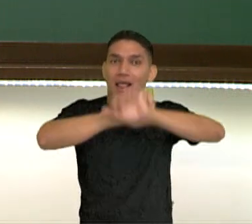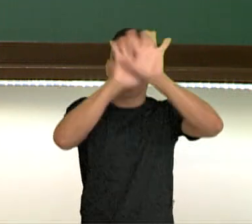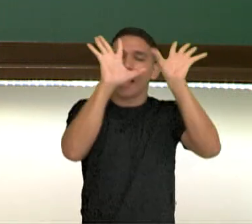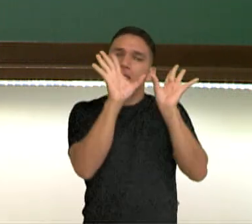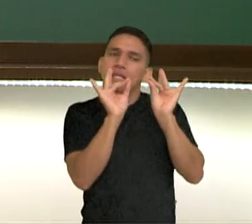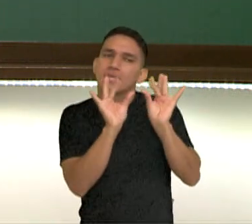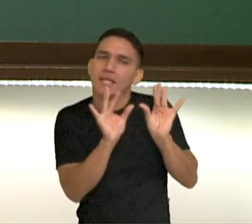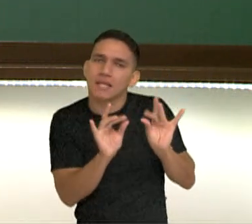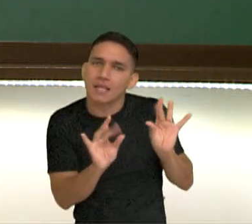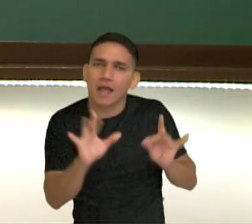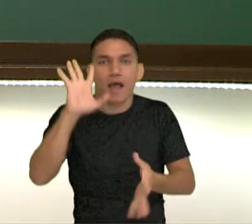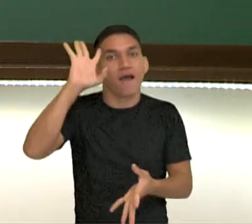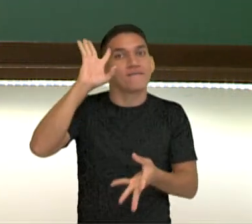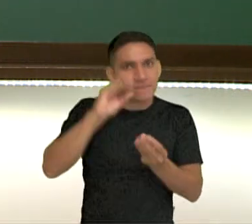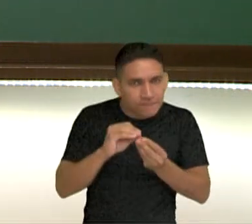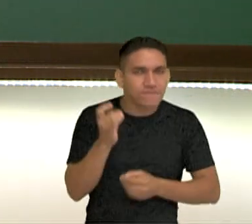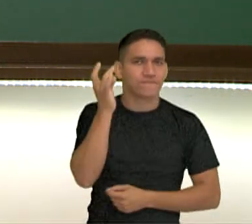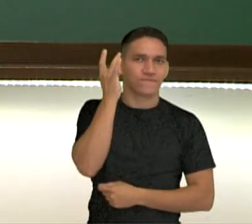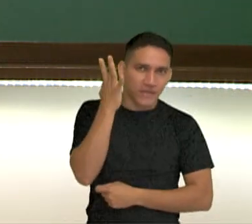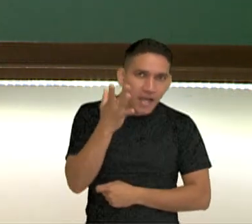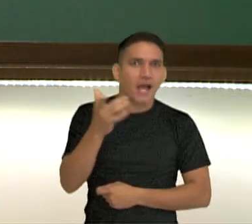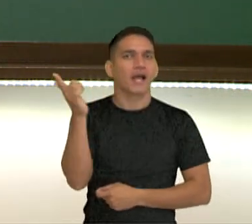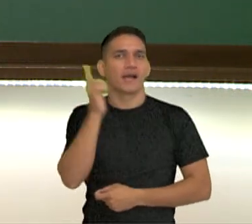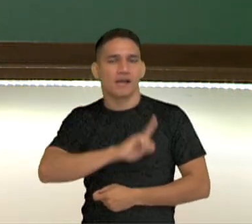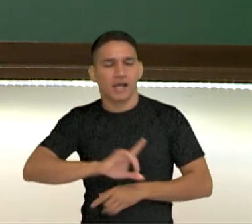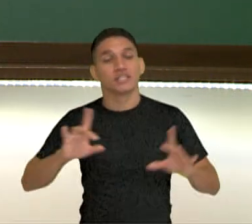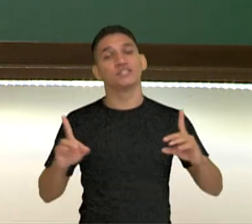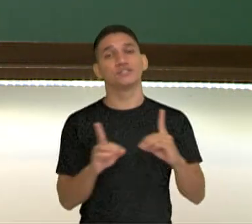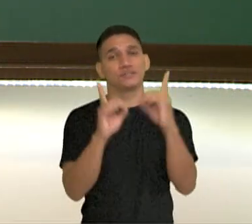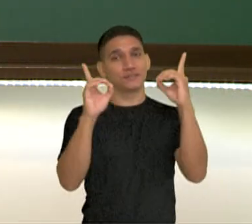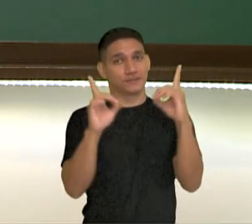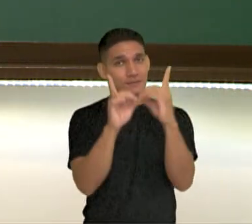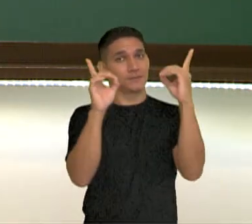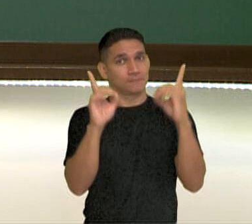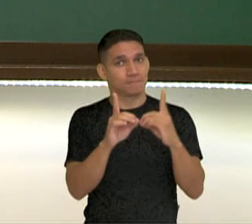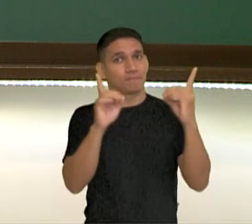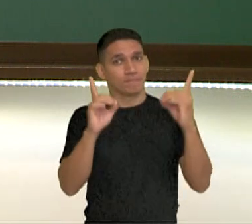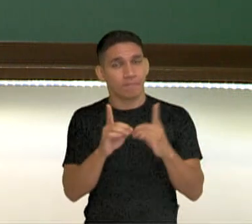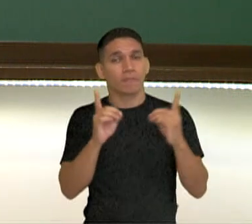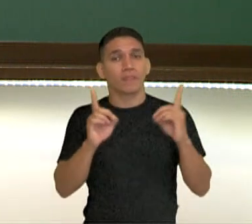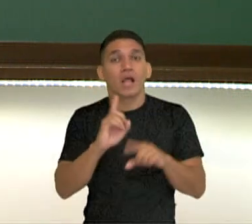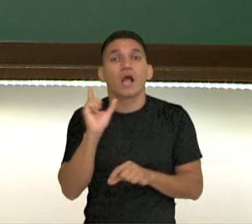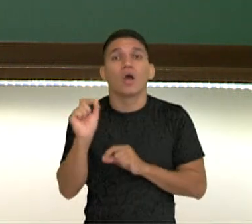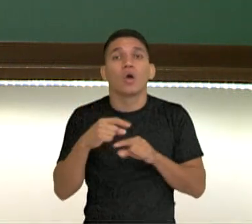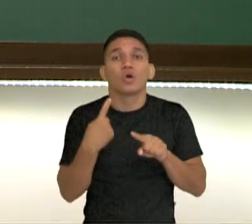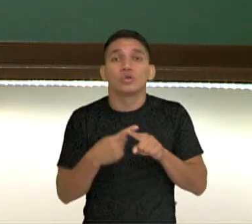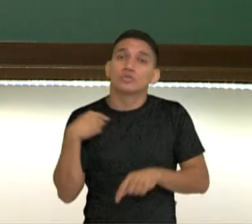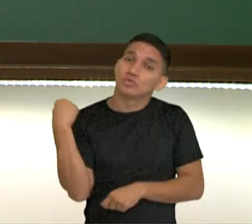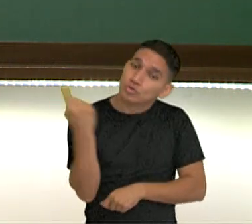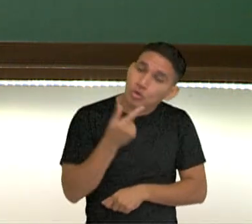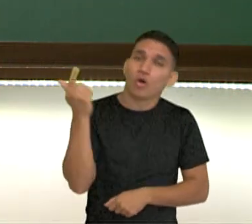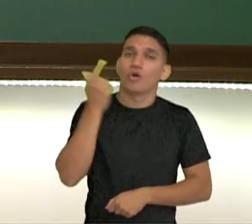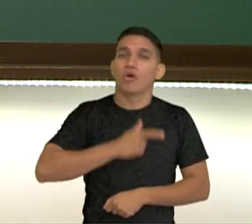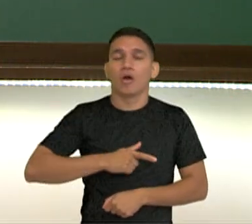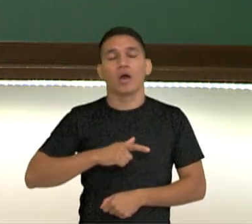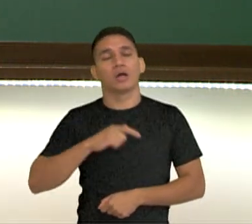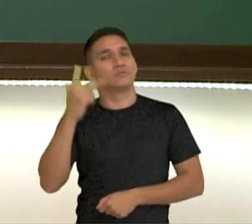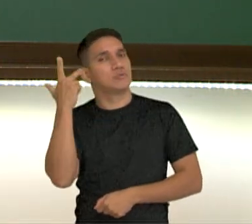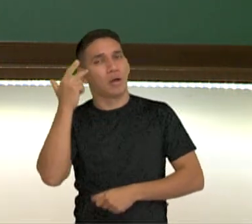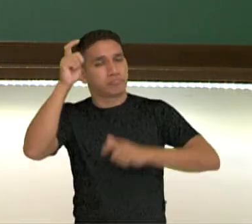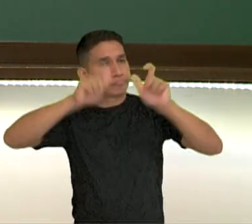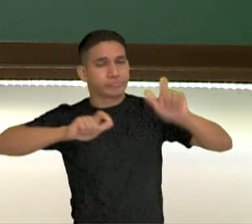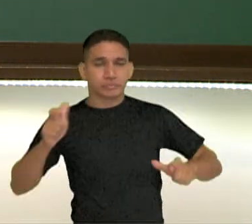mais fácil de ser compreendida, uma linguagem mais didática, para que nós, as pessoas comuns, consigamos